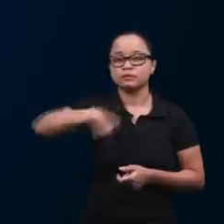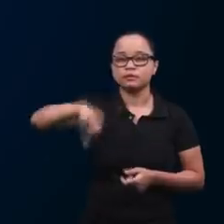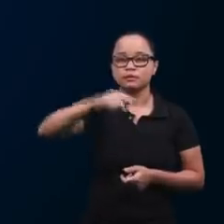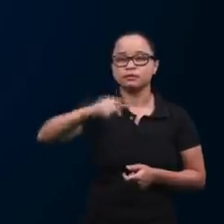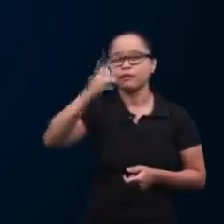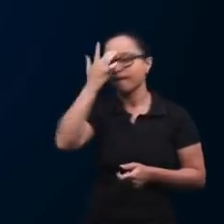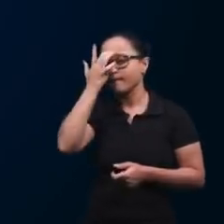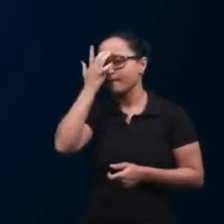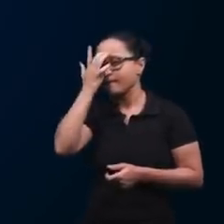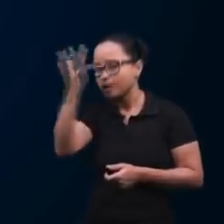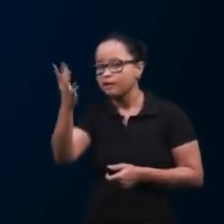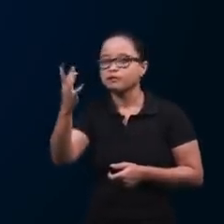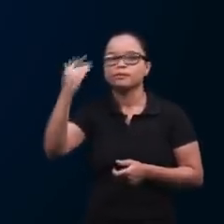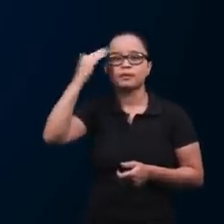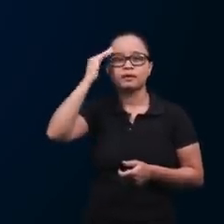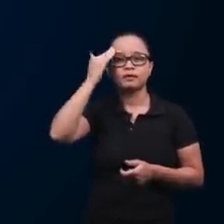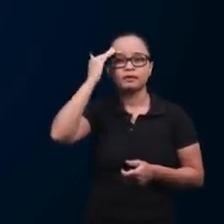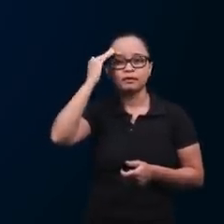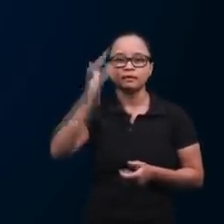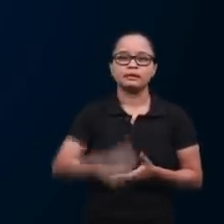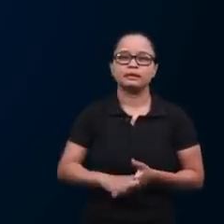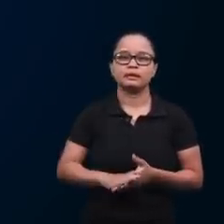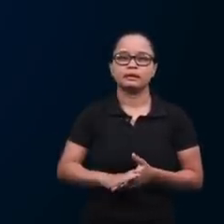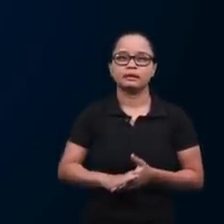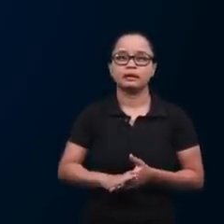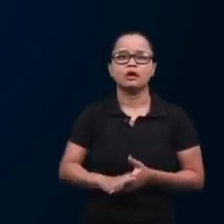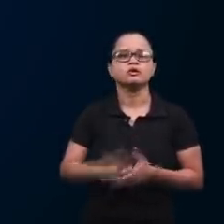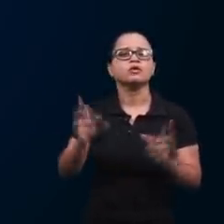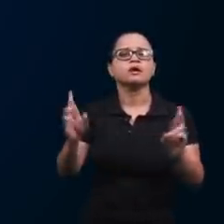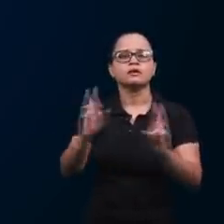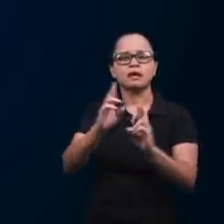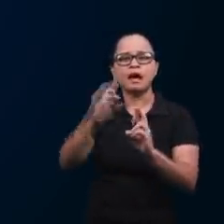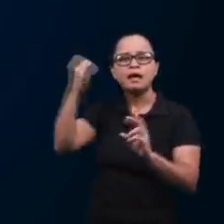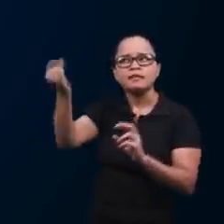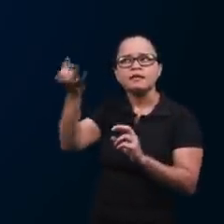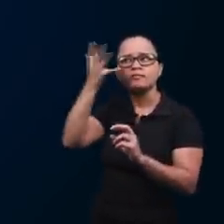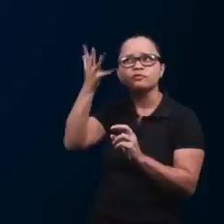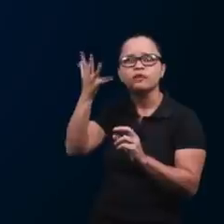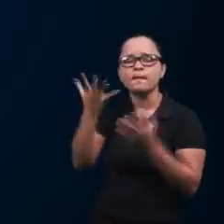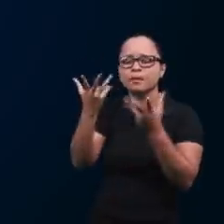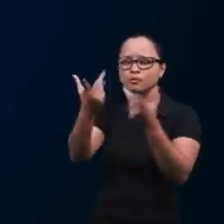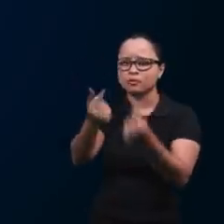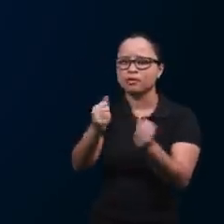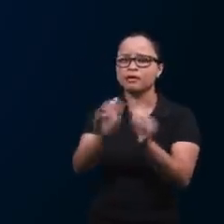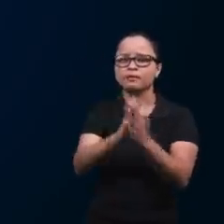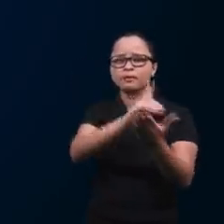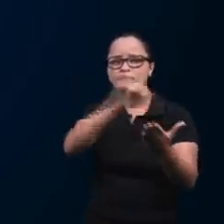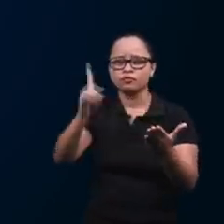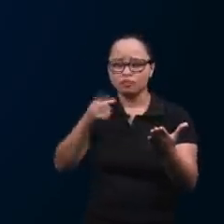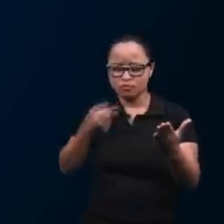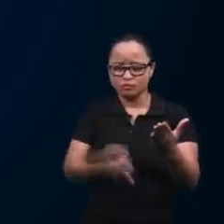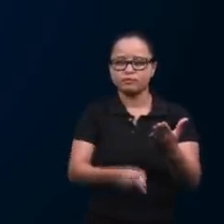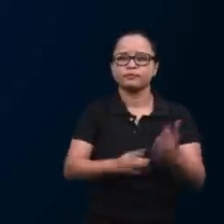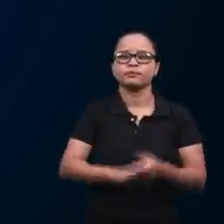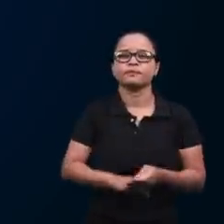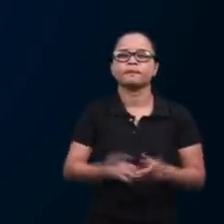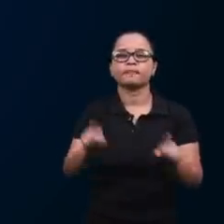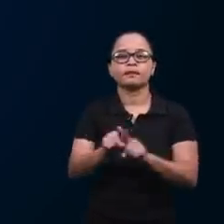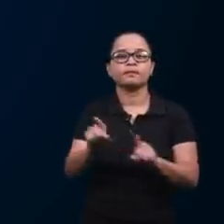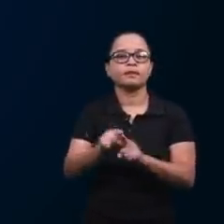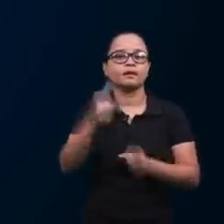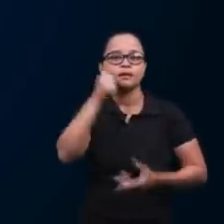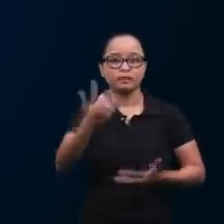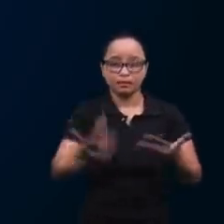temos tudo mais facilidade para compreender as revelações maravilhosas nos aprofundarmos na palavra a